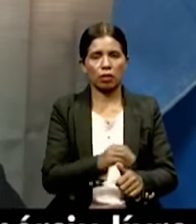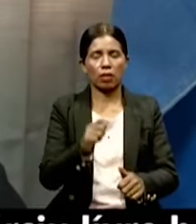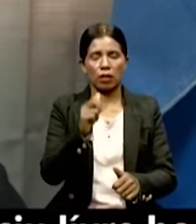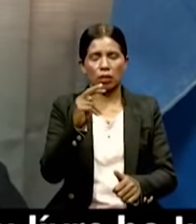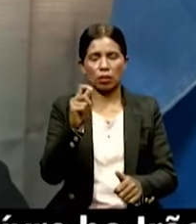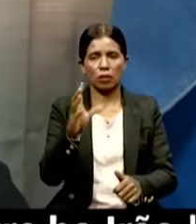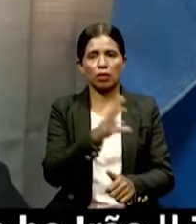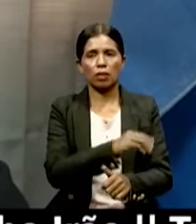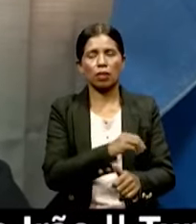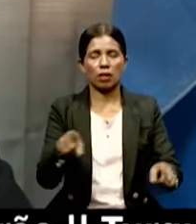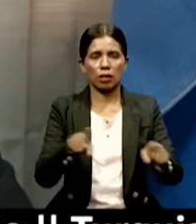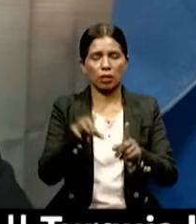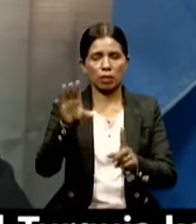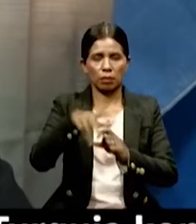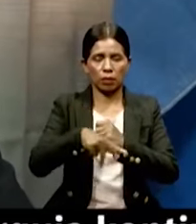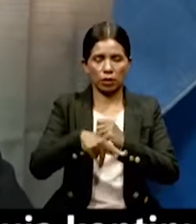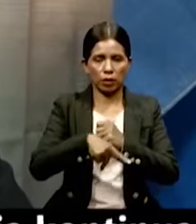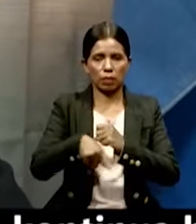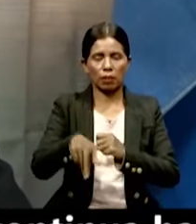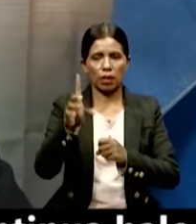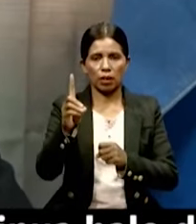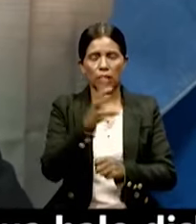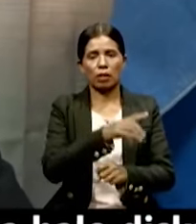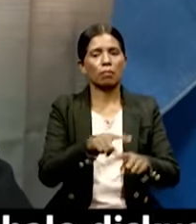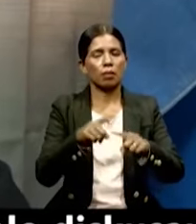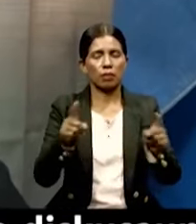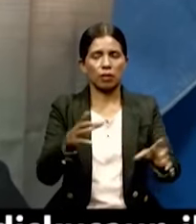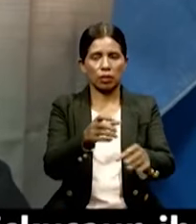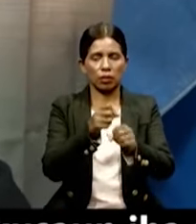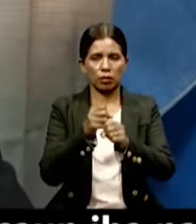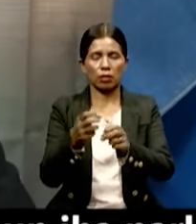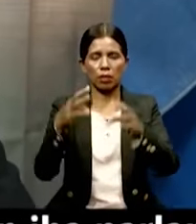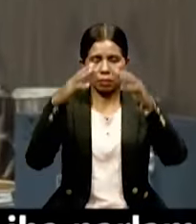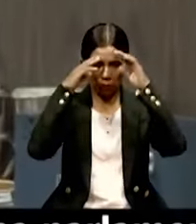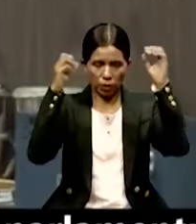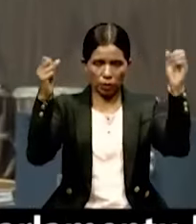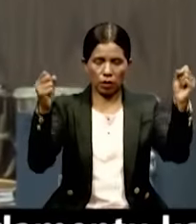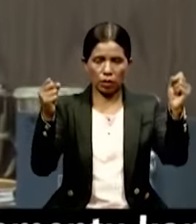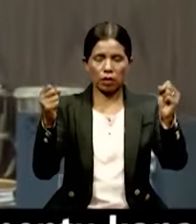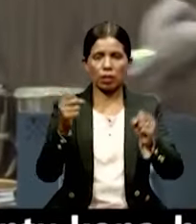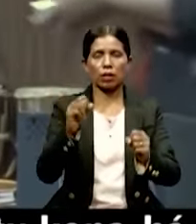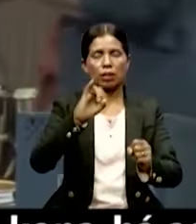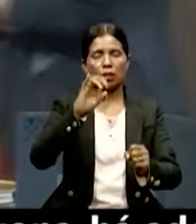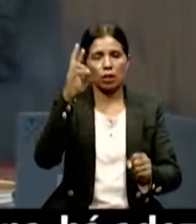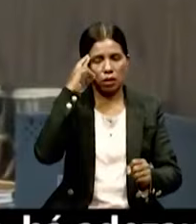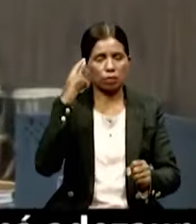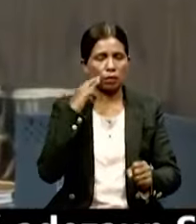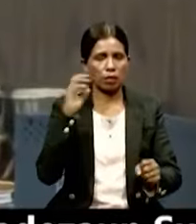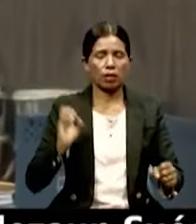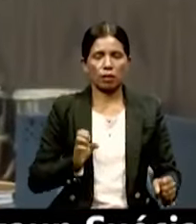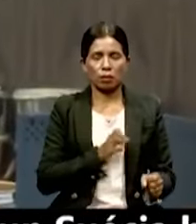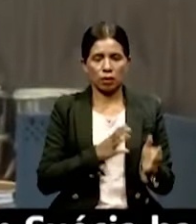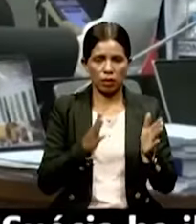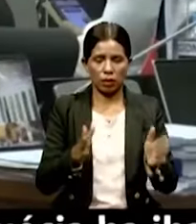Conceição Caloan nudar sefi bancada Partido Democrático, mai beha foi insimo posse husi Presidente República, Zé Ramos Horta, sa Embaixador